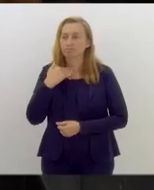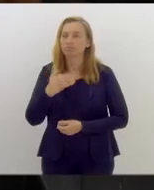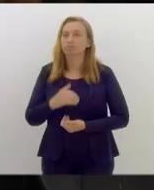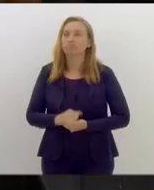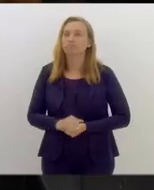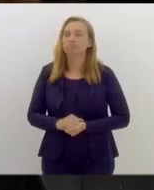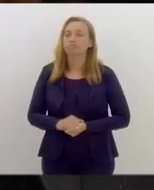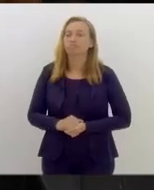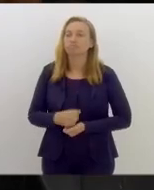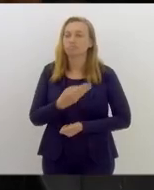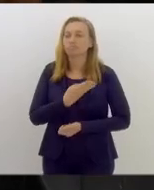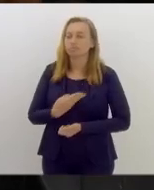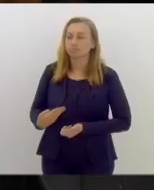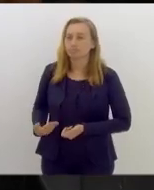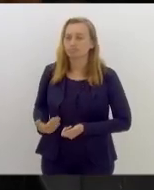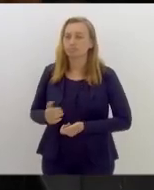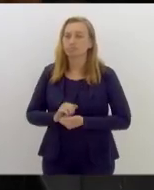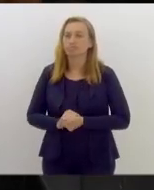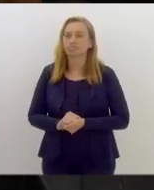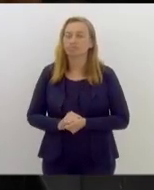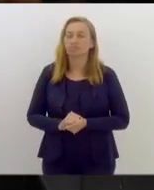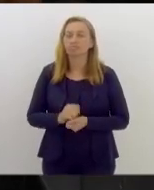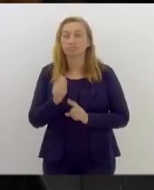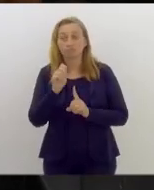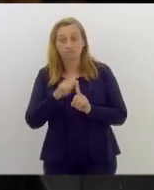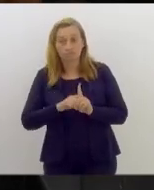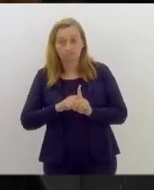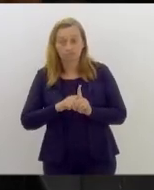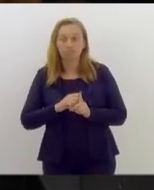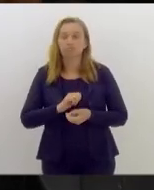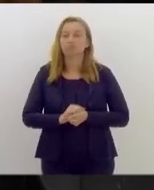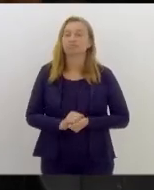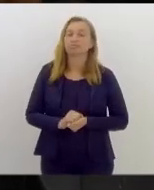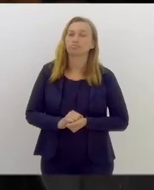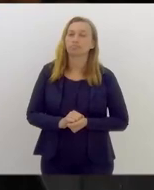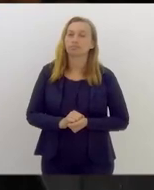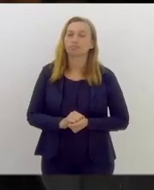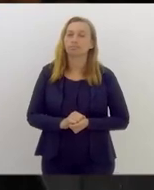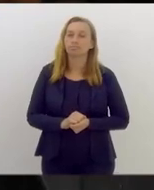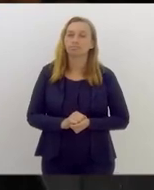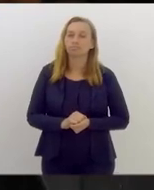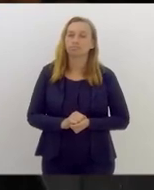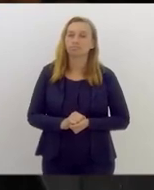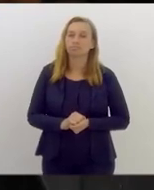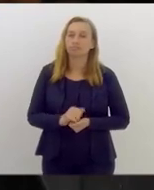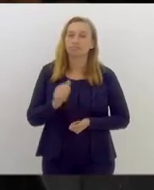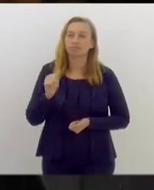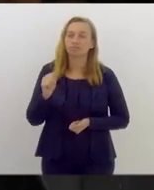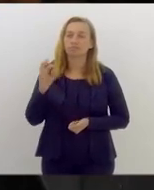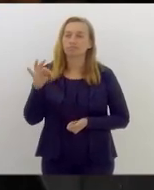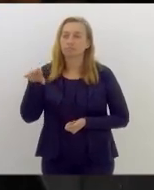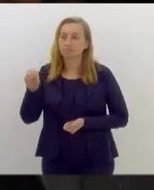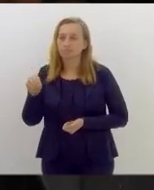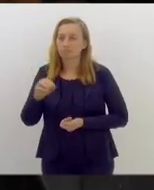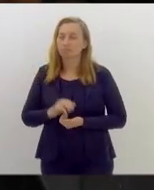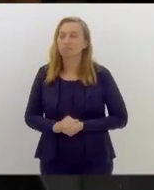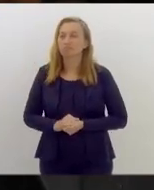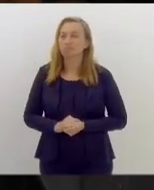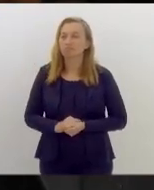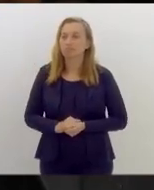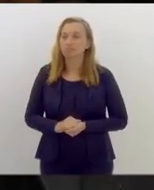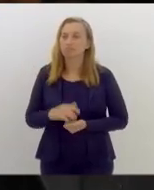vigindo lá no meado do mês de agosto. E